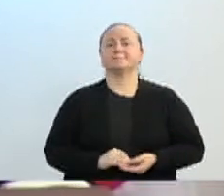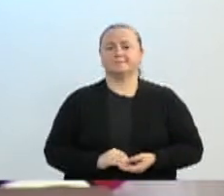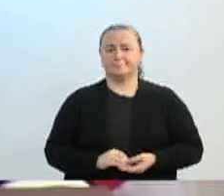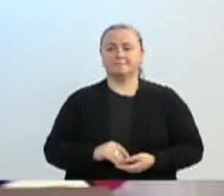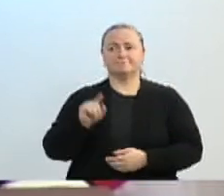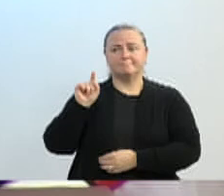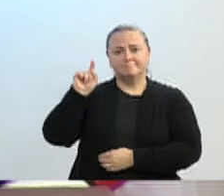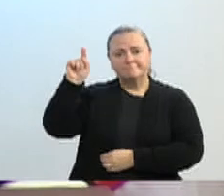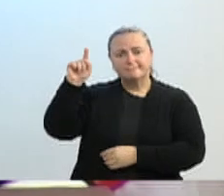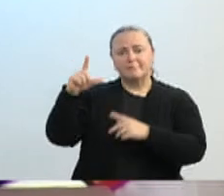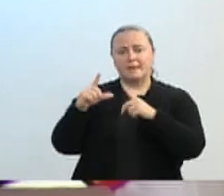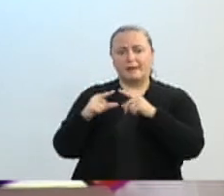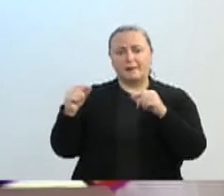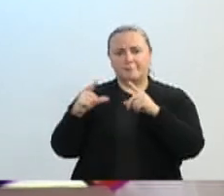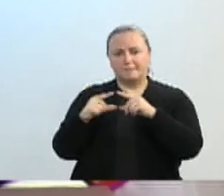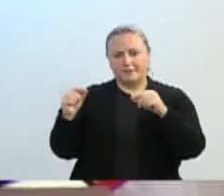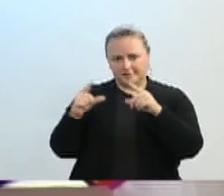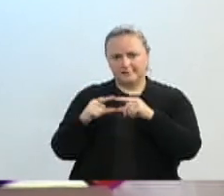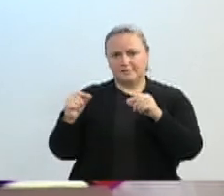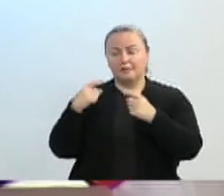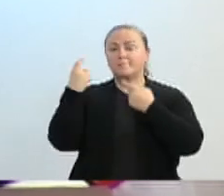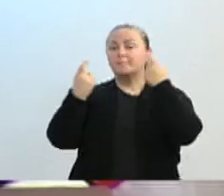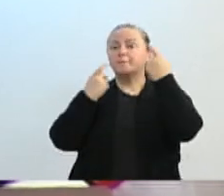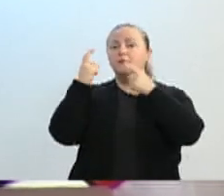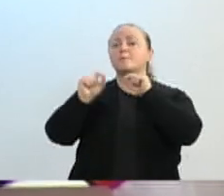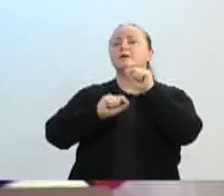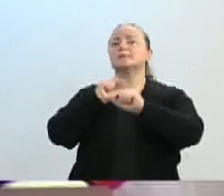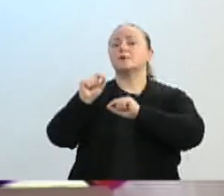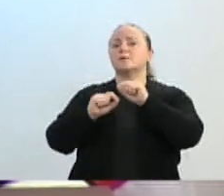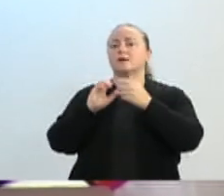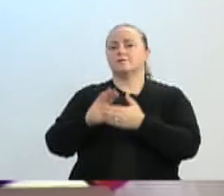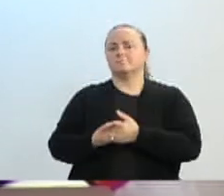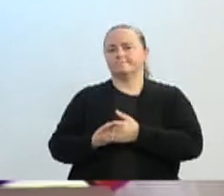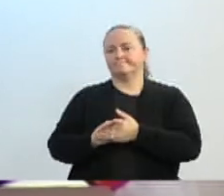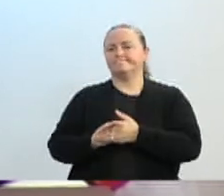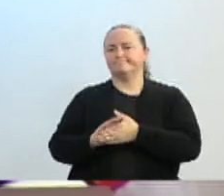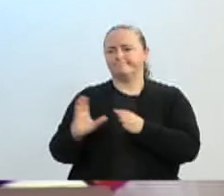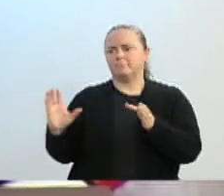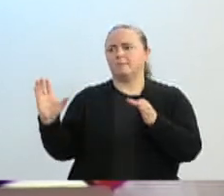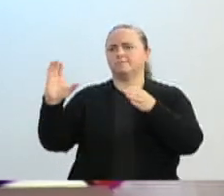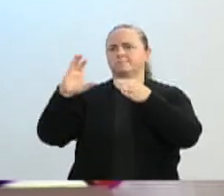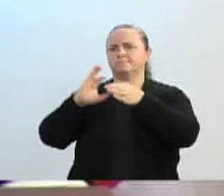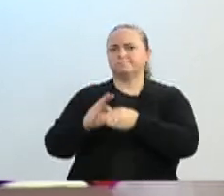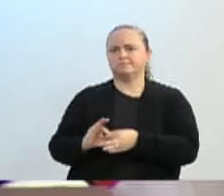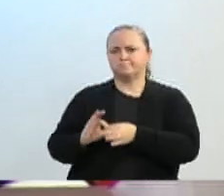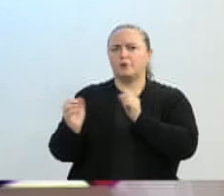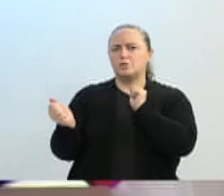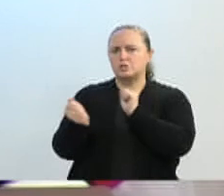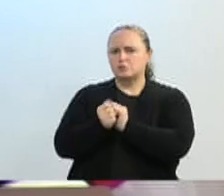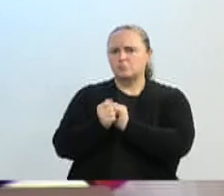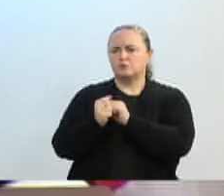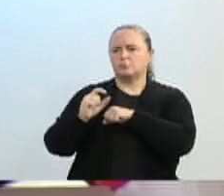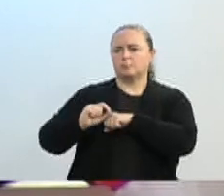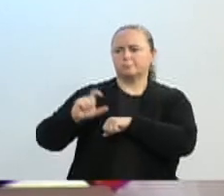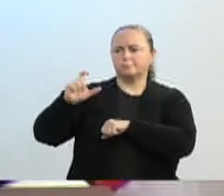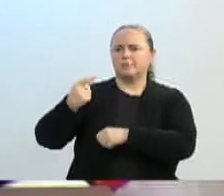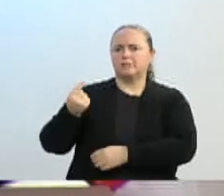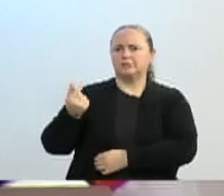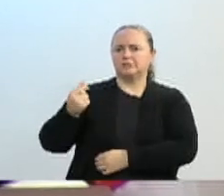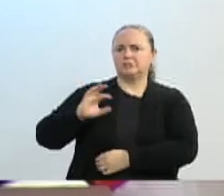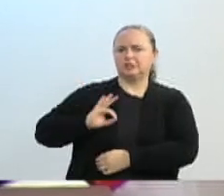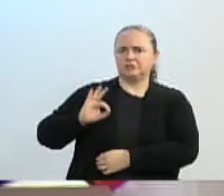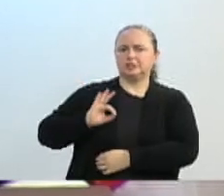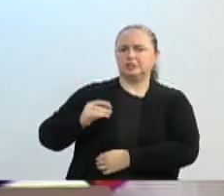Brasília a preocupação é o corporativismo e o aumento do fundão para garantir a reeleição,